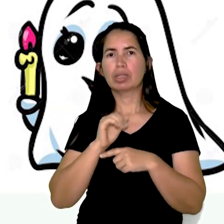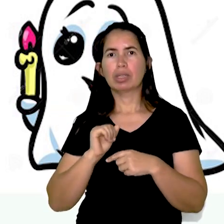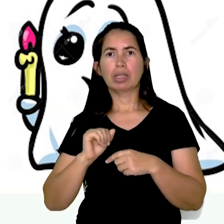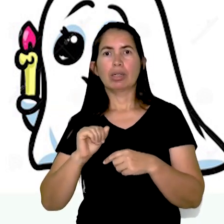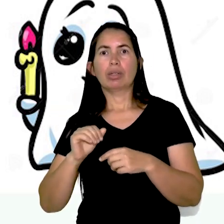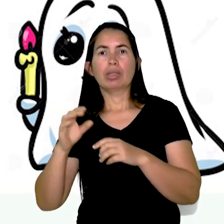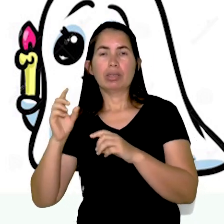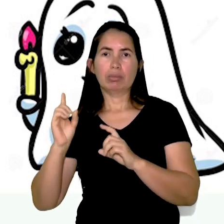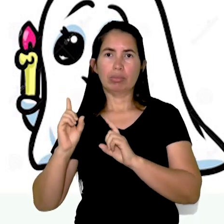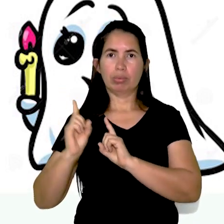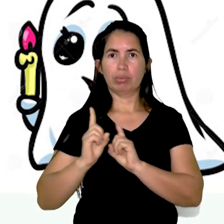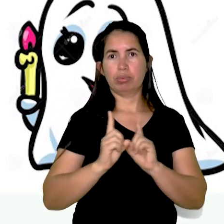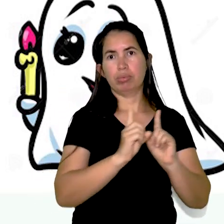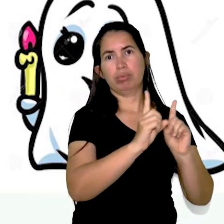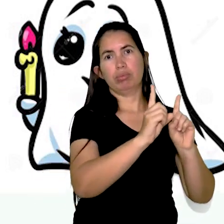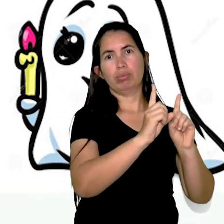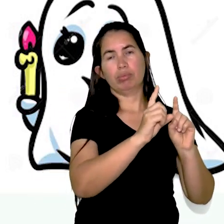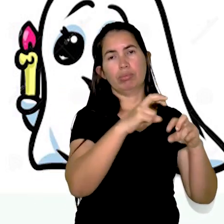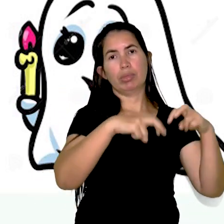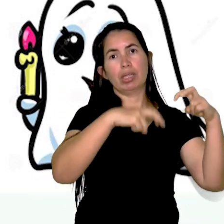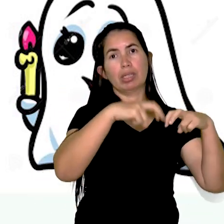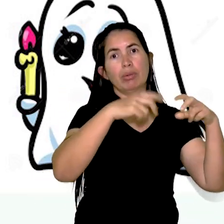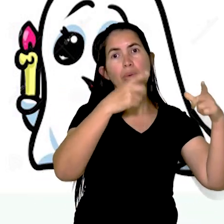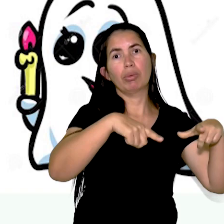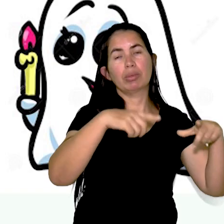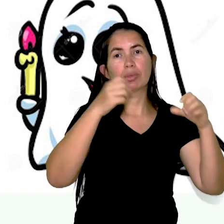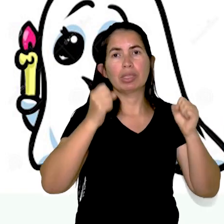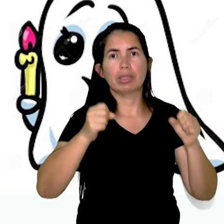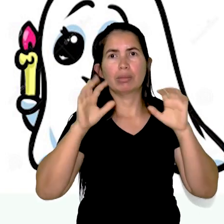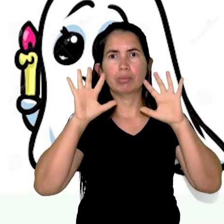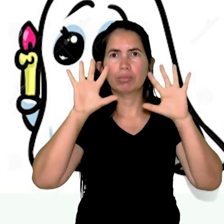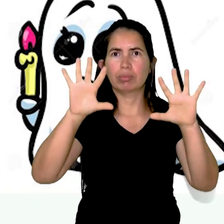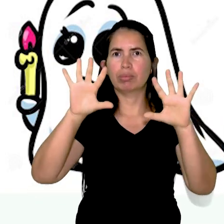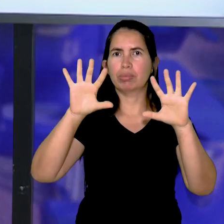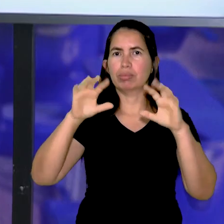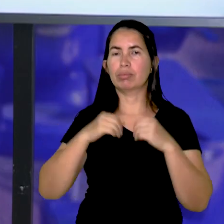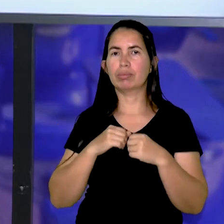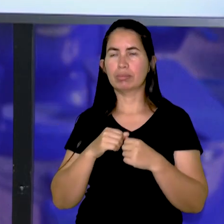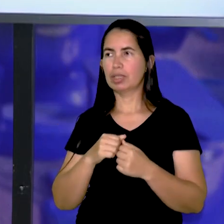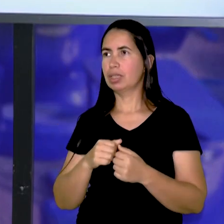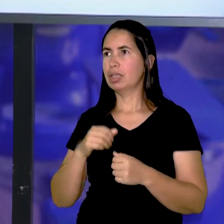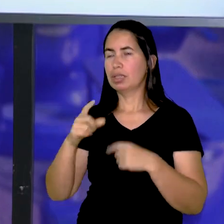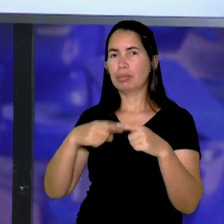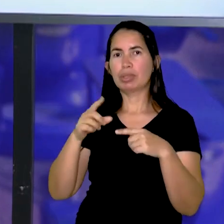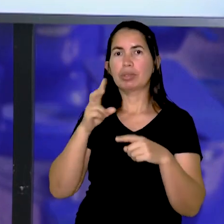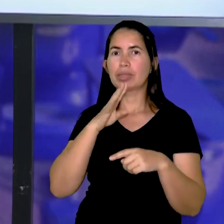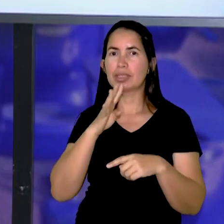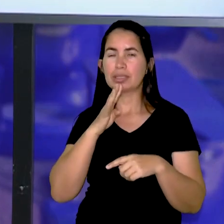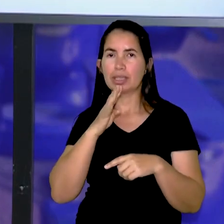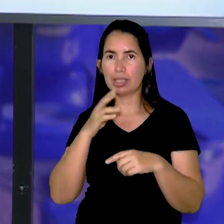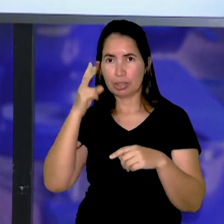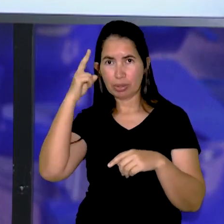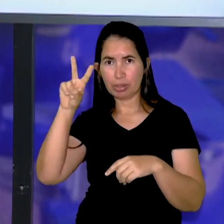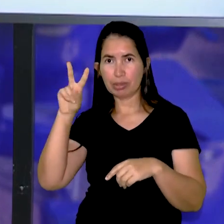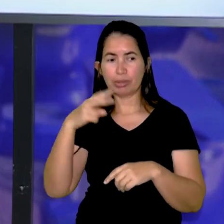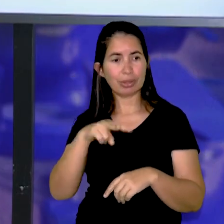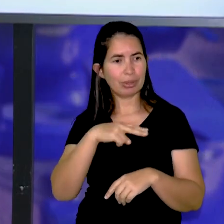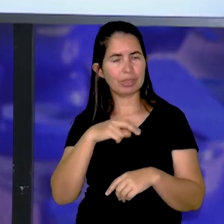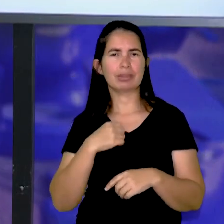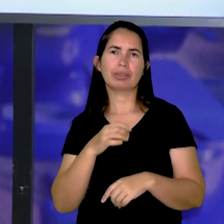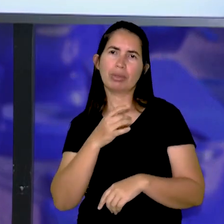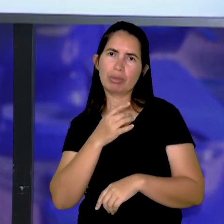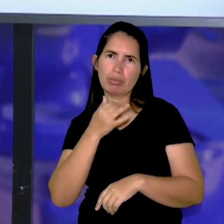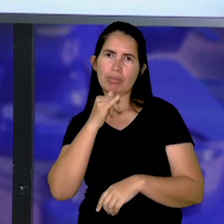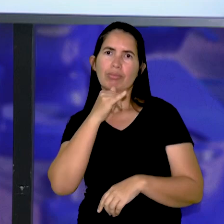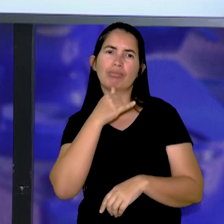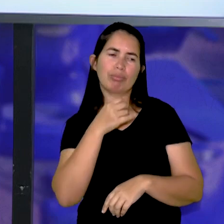terror, do parquinho onde eles poderiam assustar sem preocupações. Camila, depois de conhecer a história dos fantasmas, ficou com pena deles,